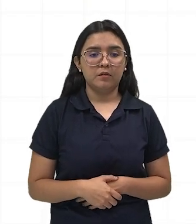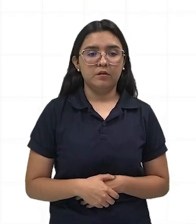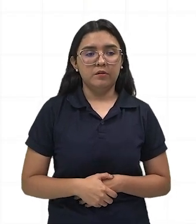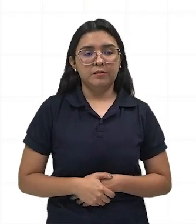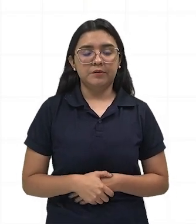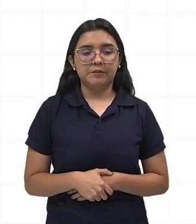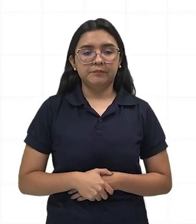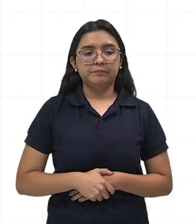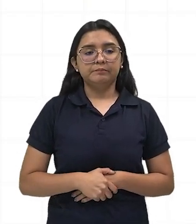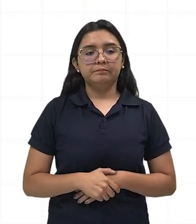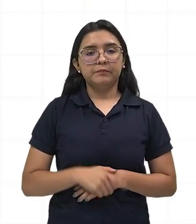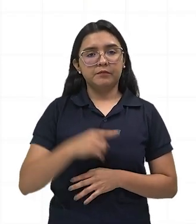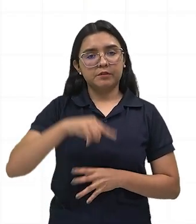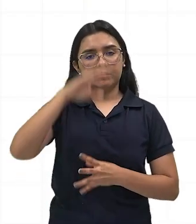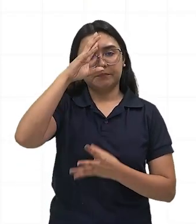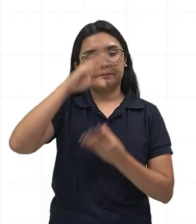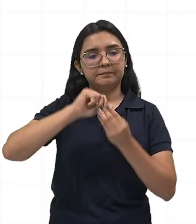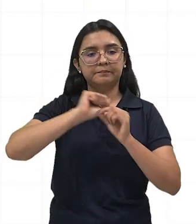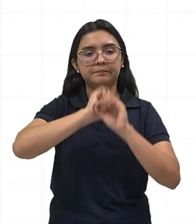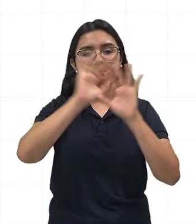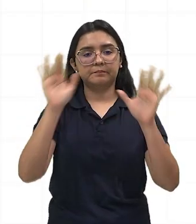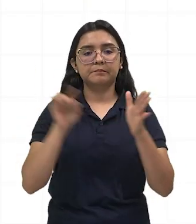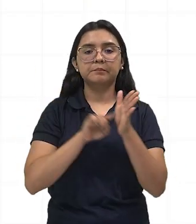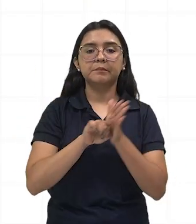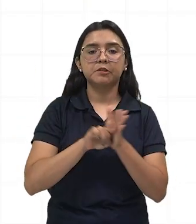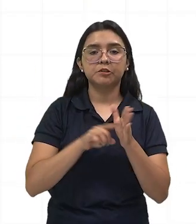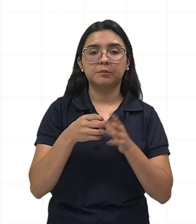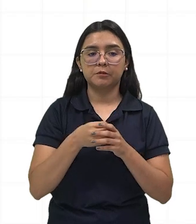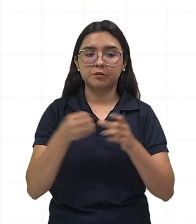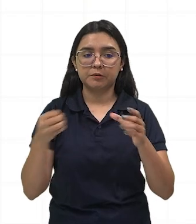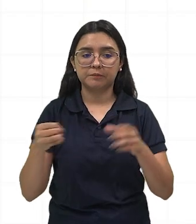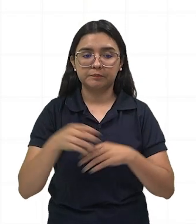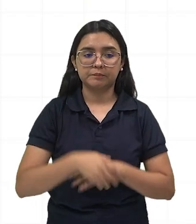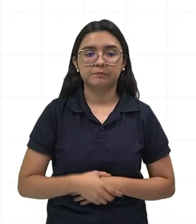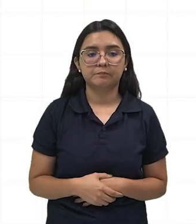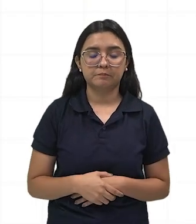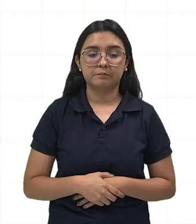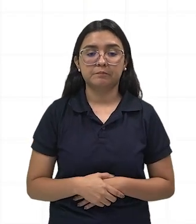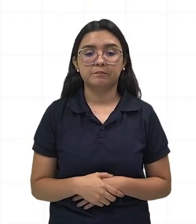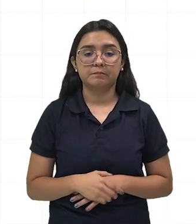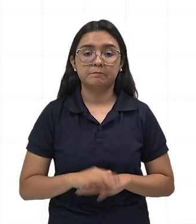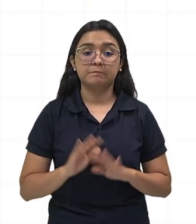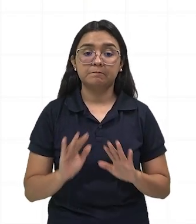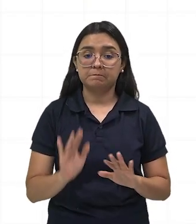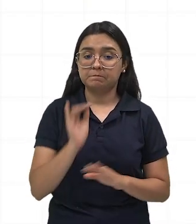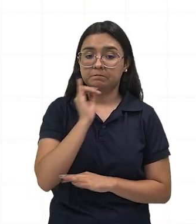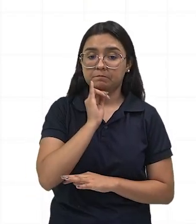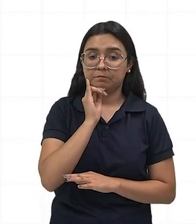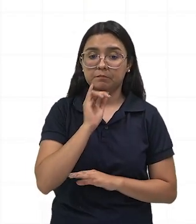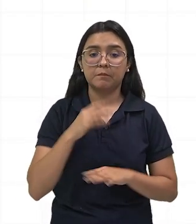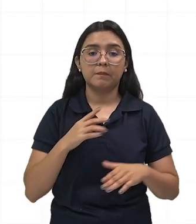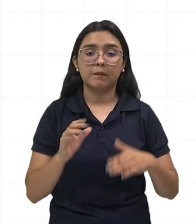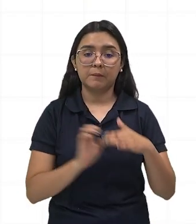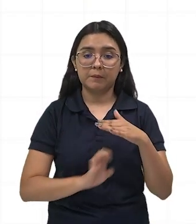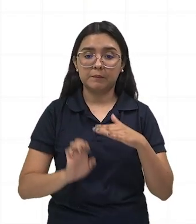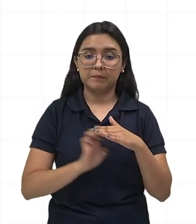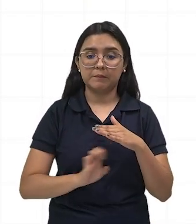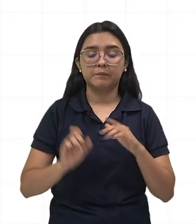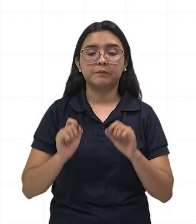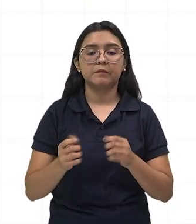claro aqui essa ideia, é o exemplo de pesquisa amostral. Então, vamos lá. Ó. Suponha que uma